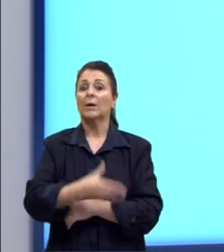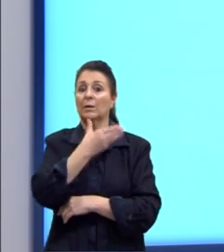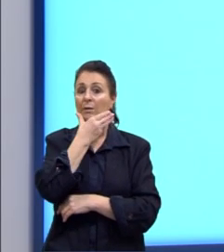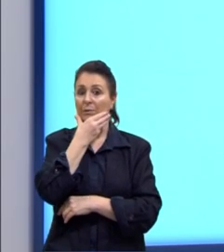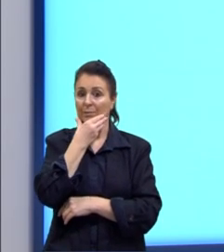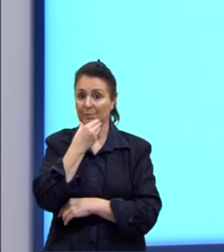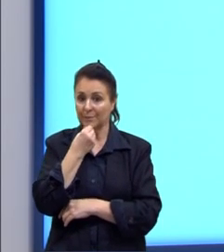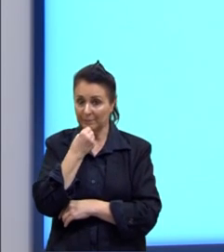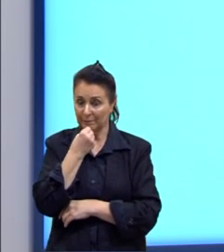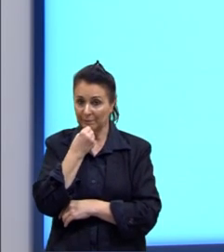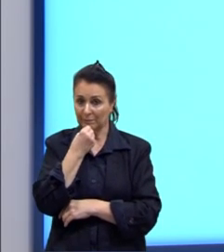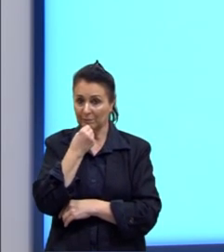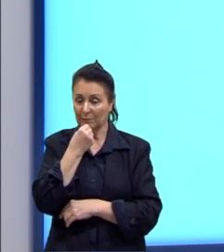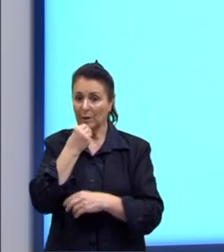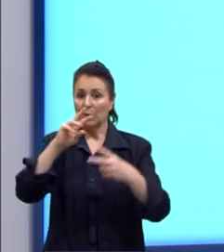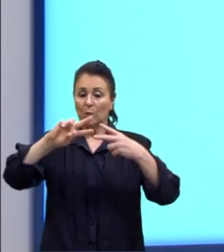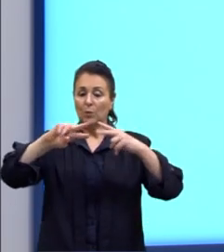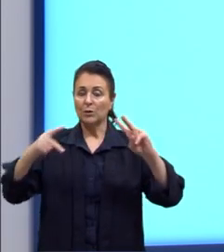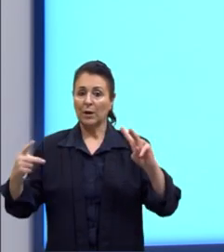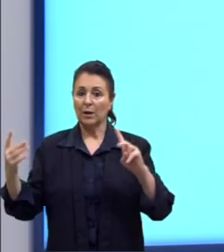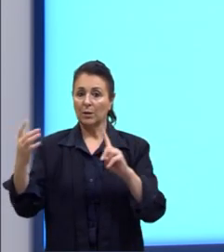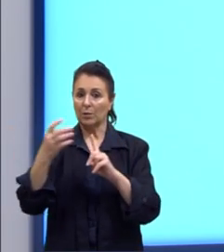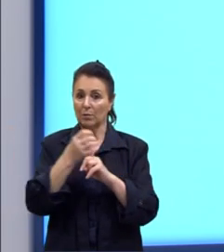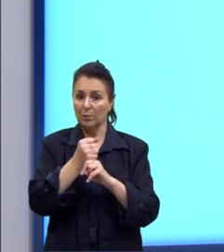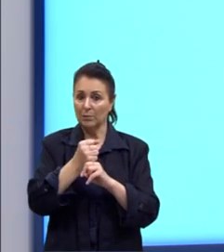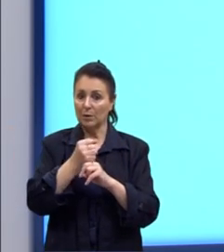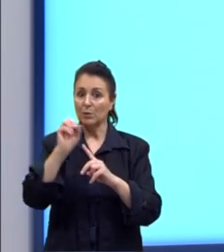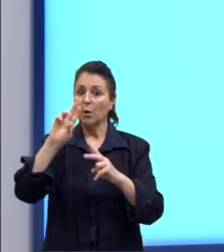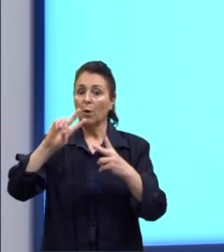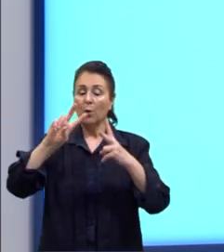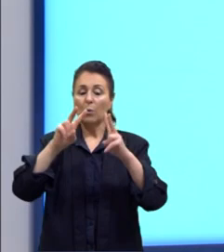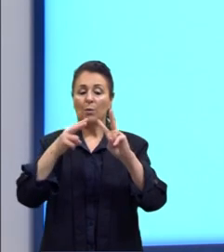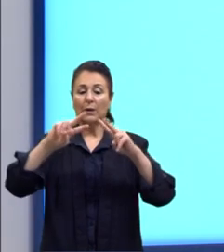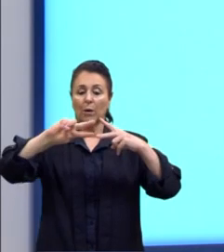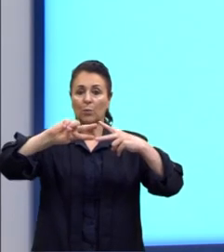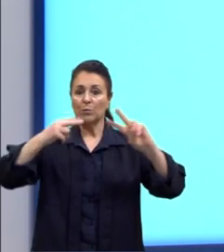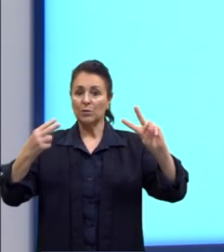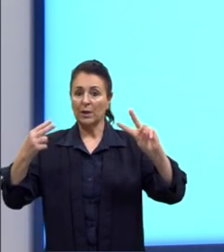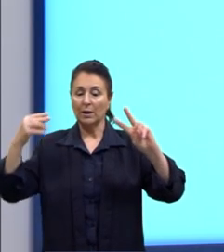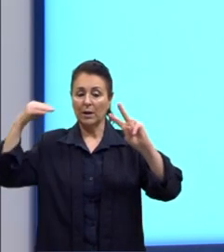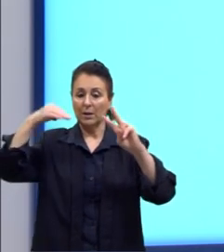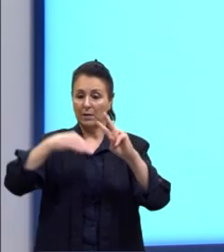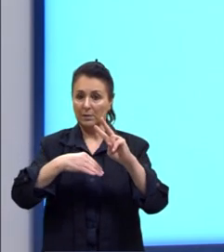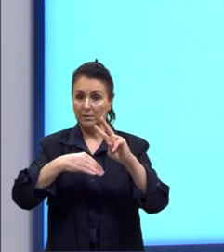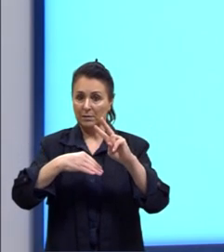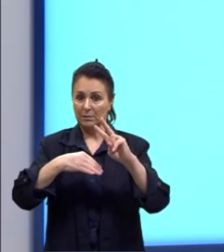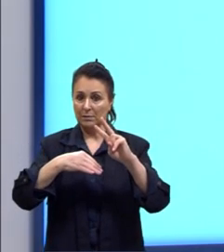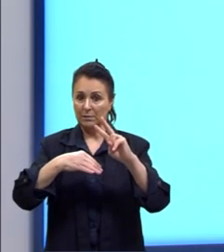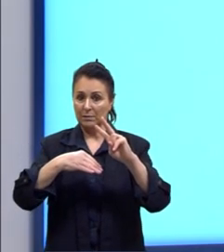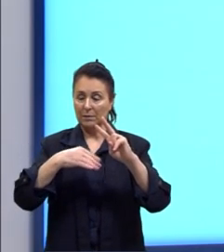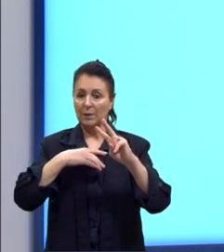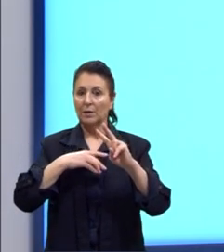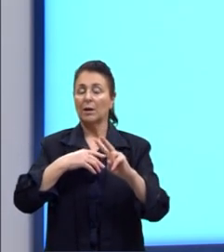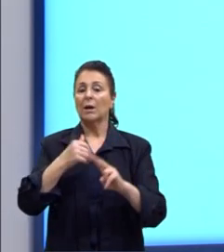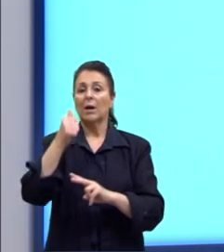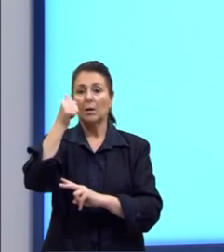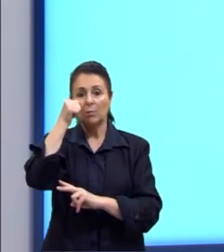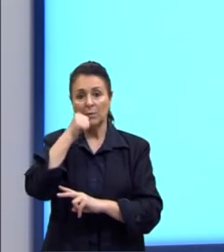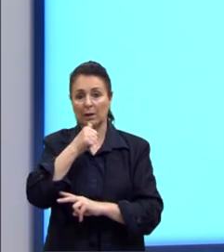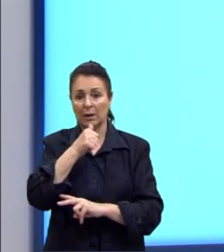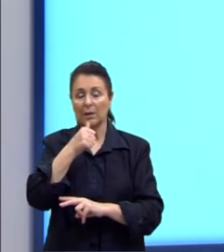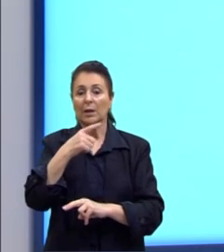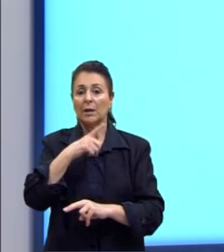com o gene dominante ou recessivo então aqui é 8 ou 80 no homem a mulher